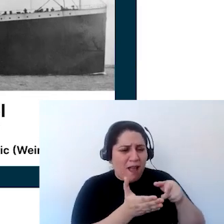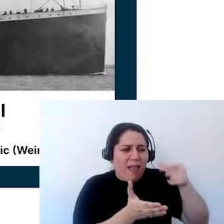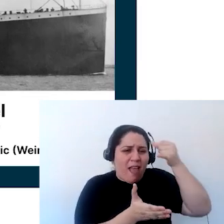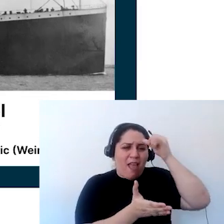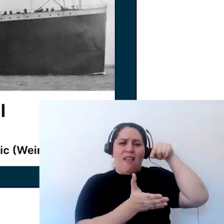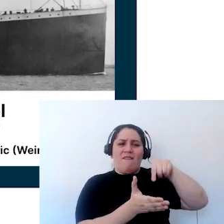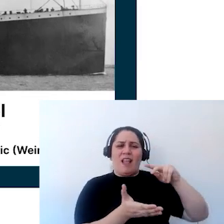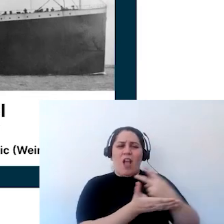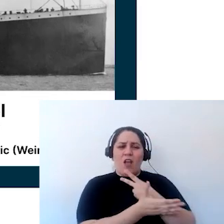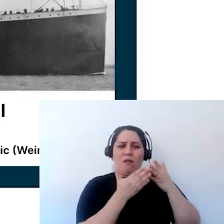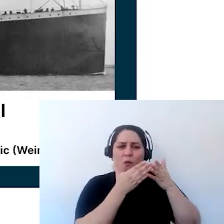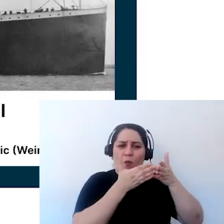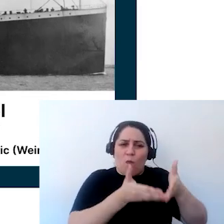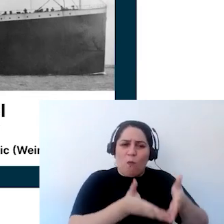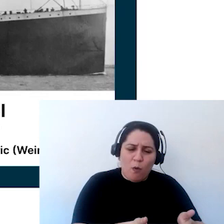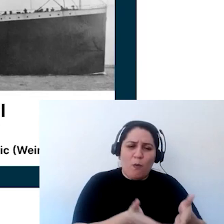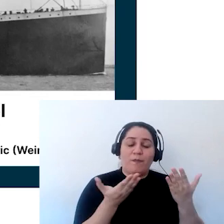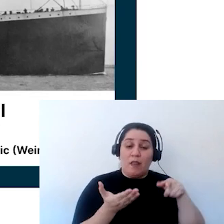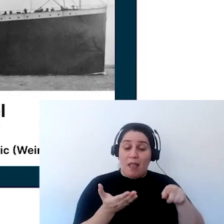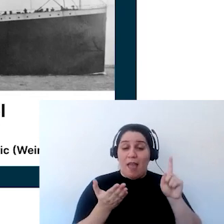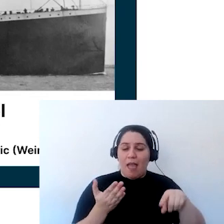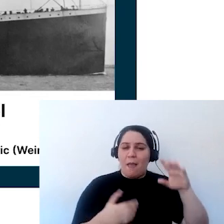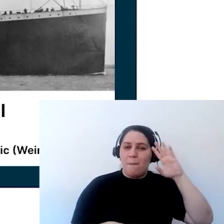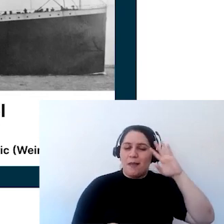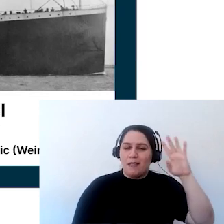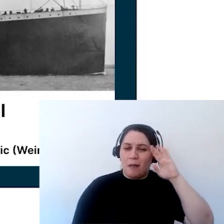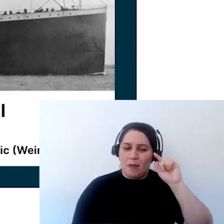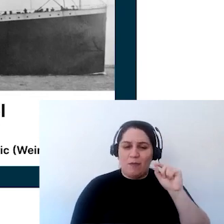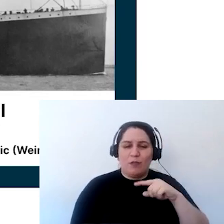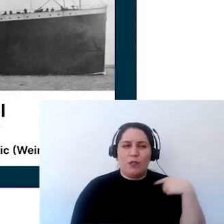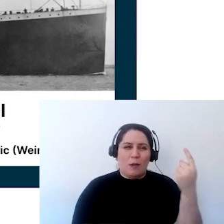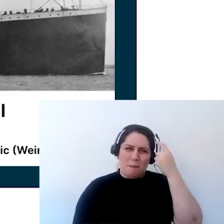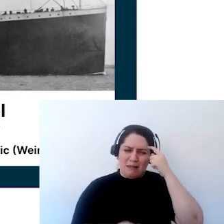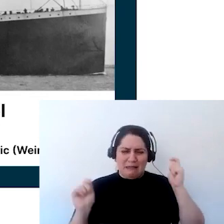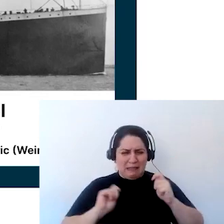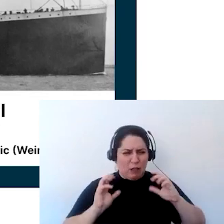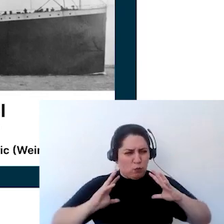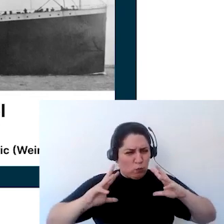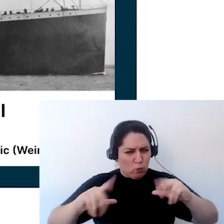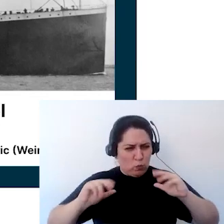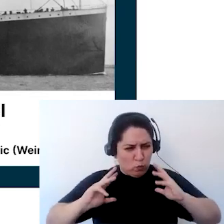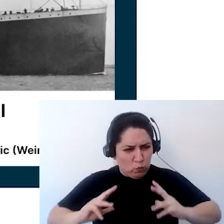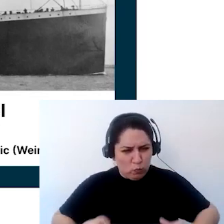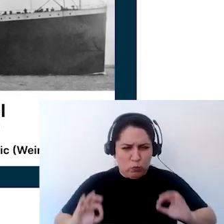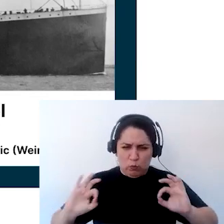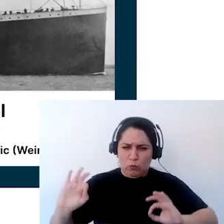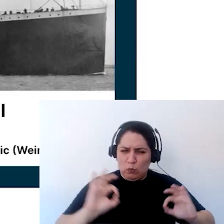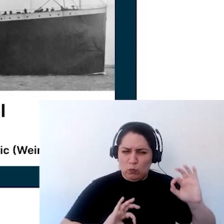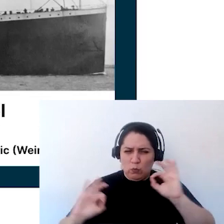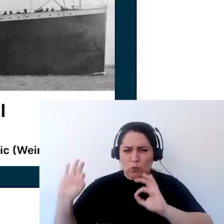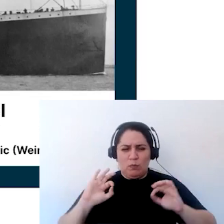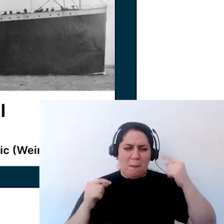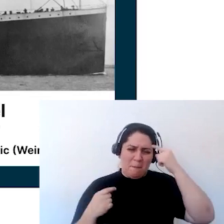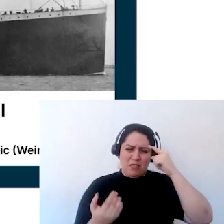evitado? Isso está relacionado ao pensamento de que tudo está sob controle, vai permanecer desse jeito, esse excesso